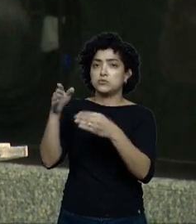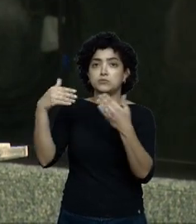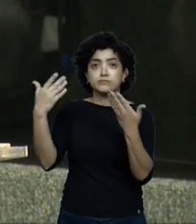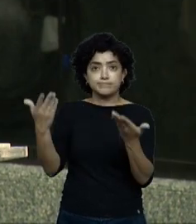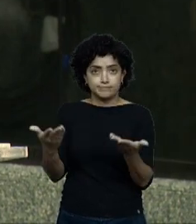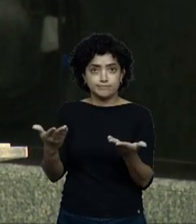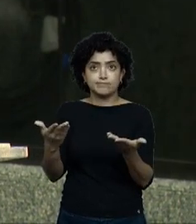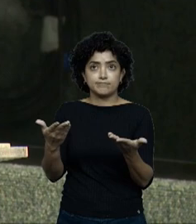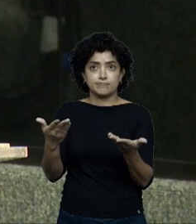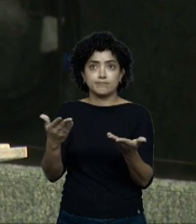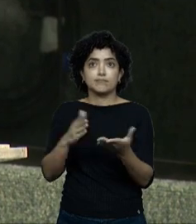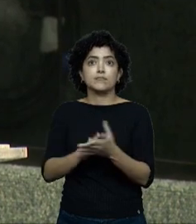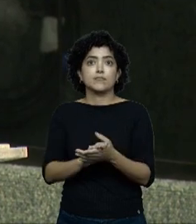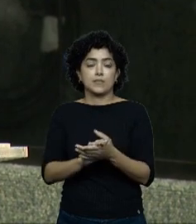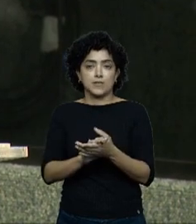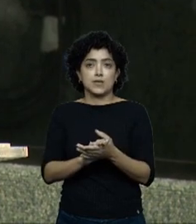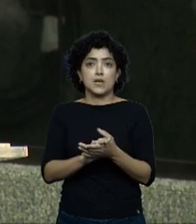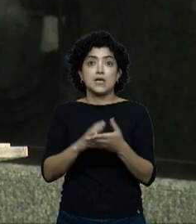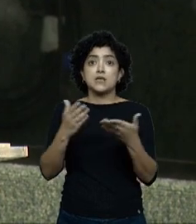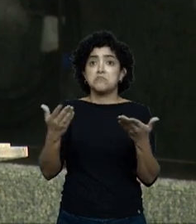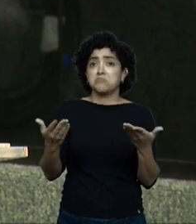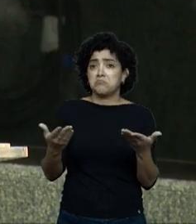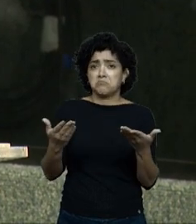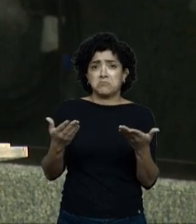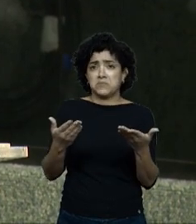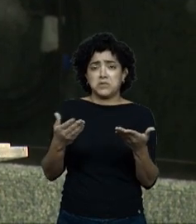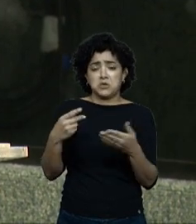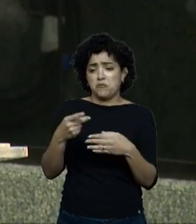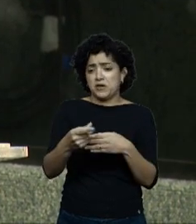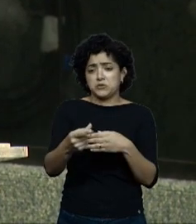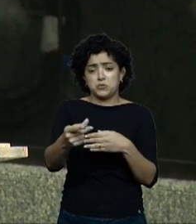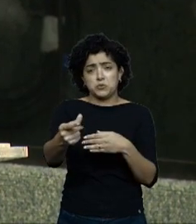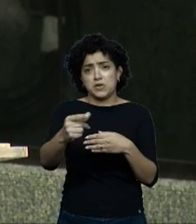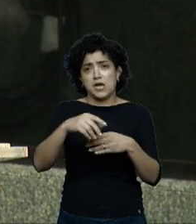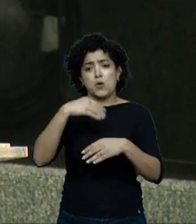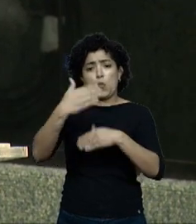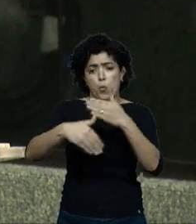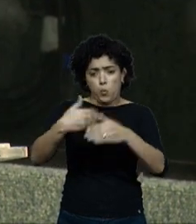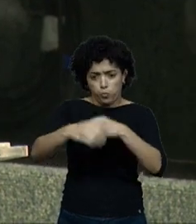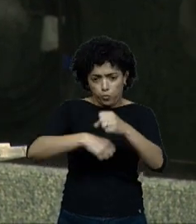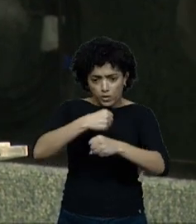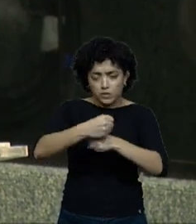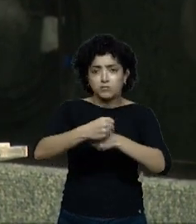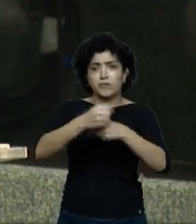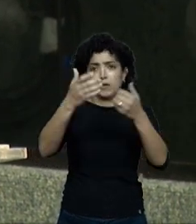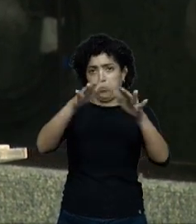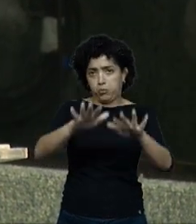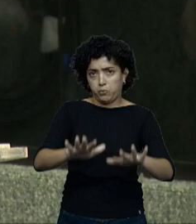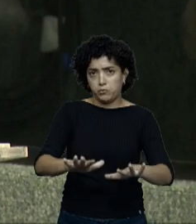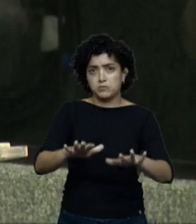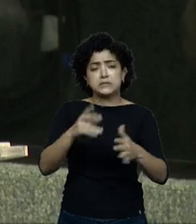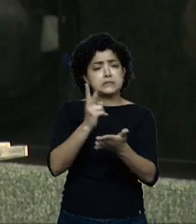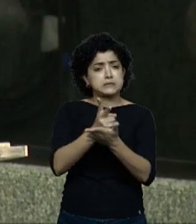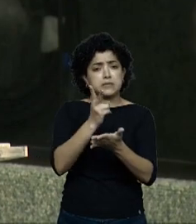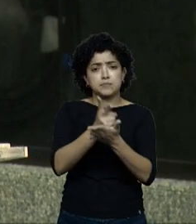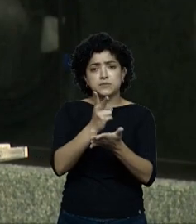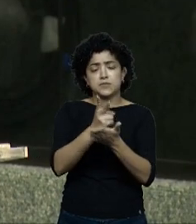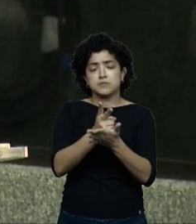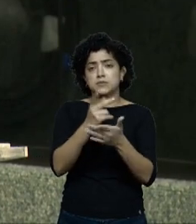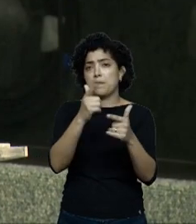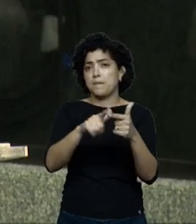tá inauguração escolas que não vai durar muito e o ano que vem vai tá caindo como sempre sempre sempre